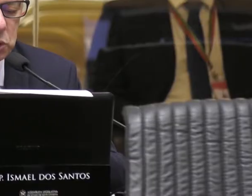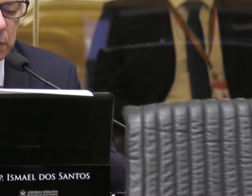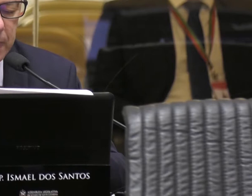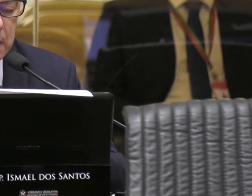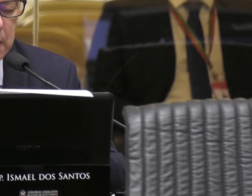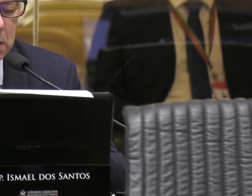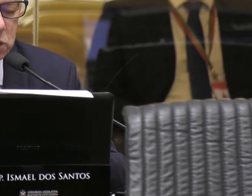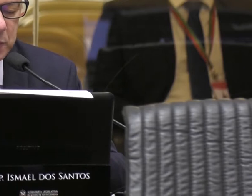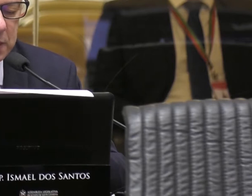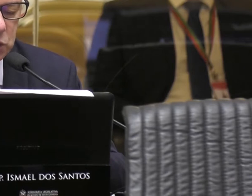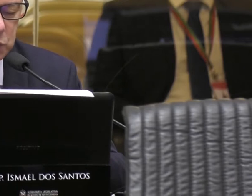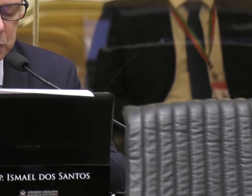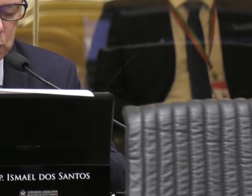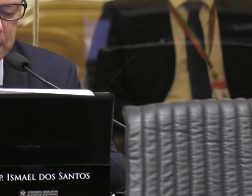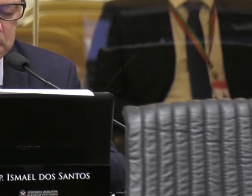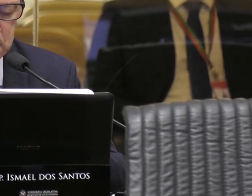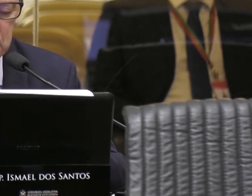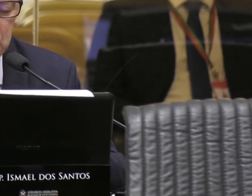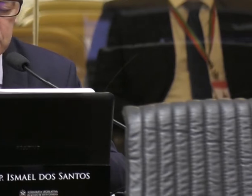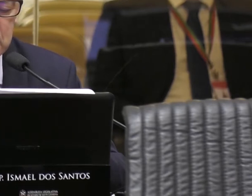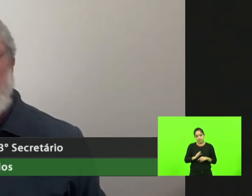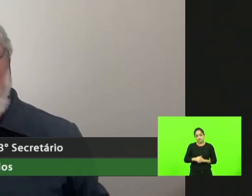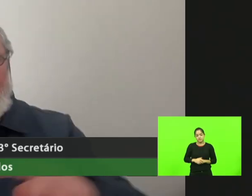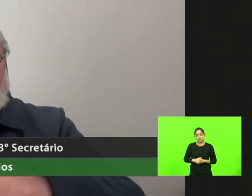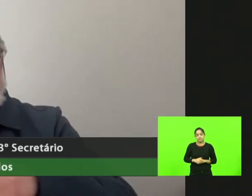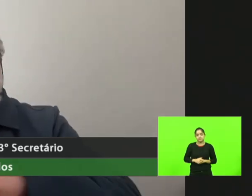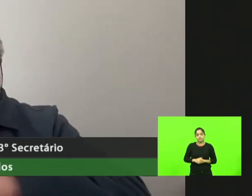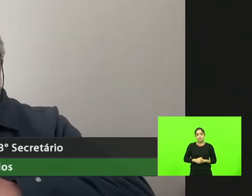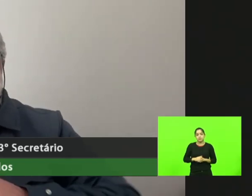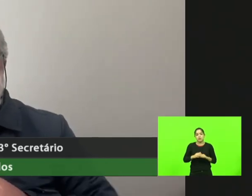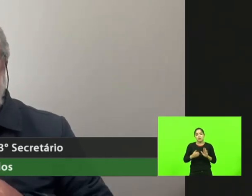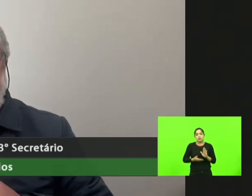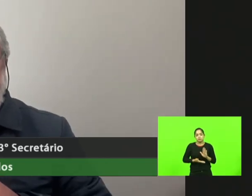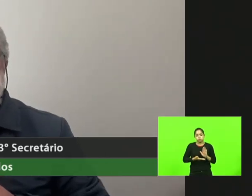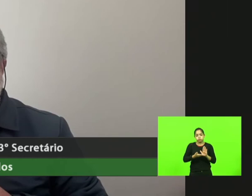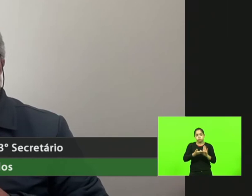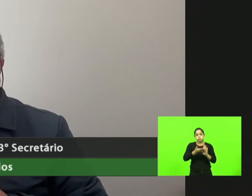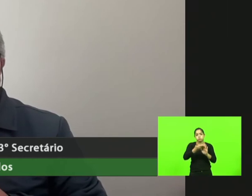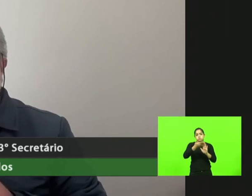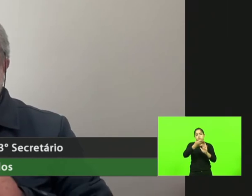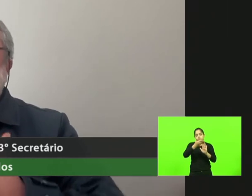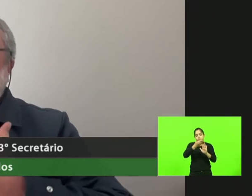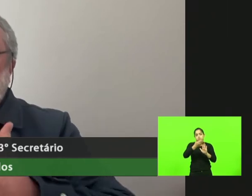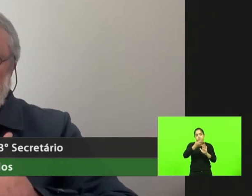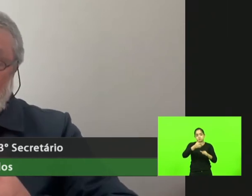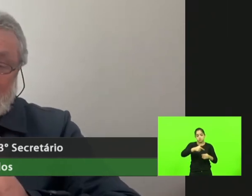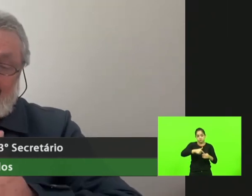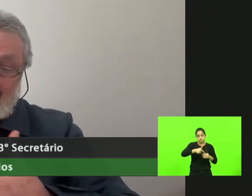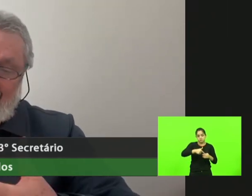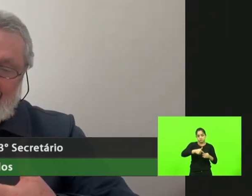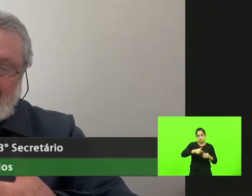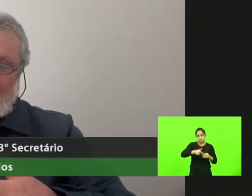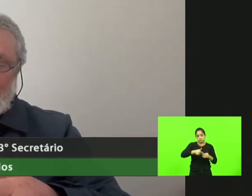e atinge principalmente a população mais pobre. O aumento dos combustíveis, ele colabora